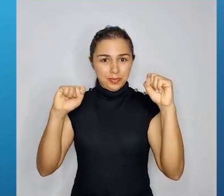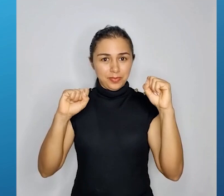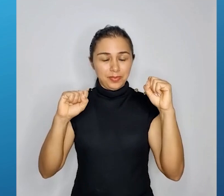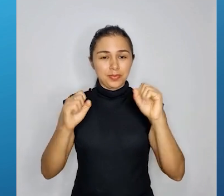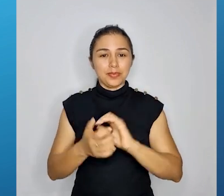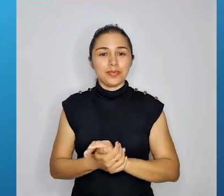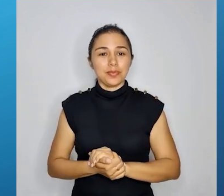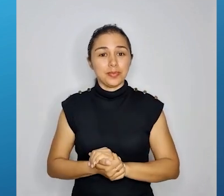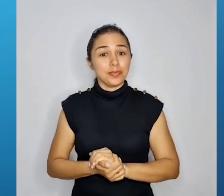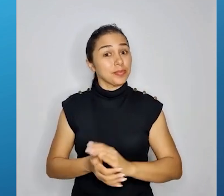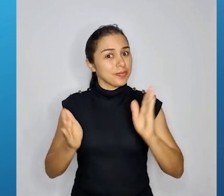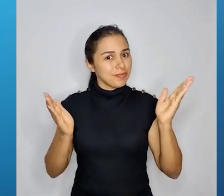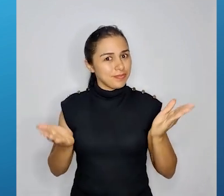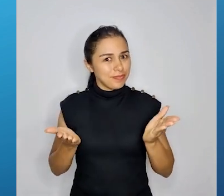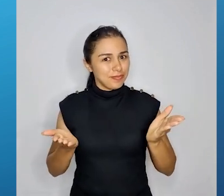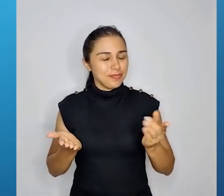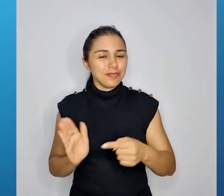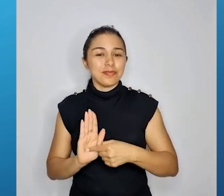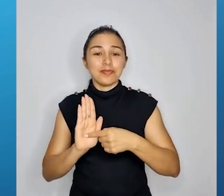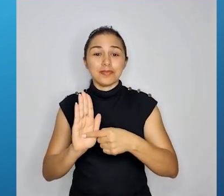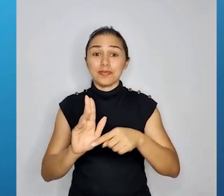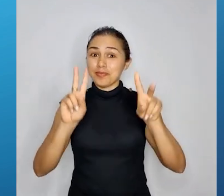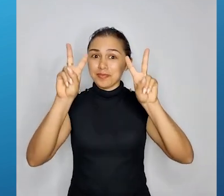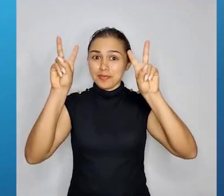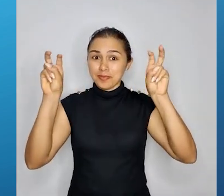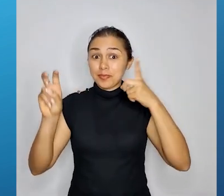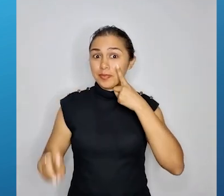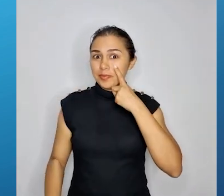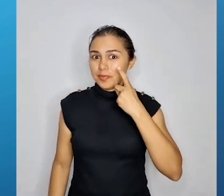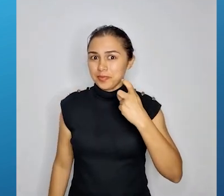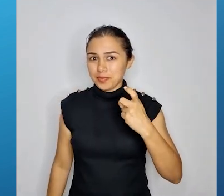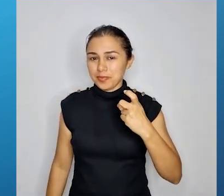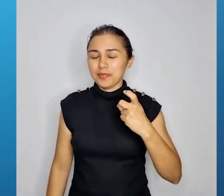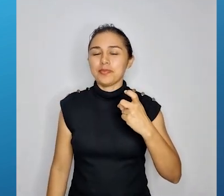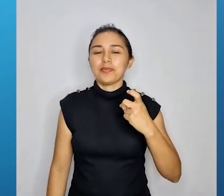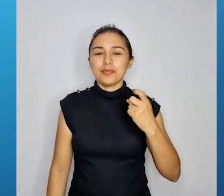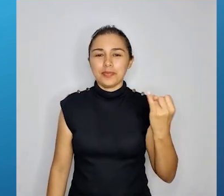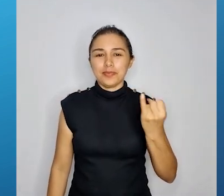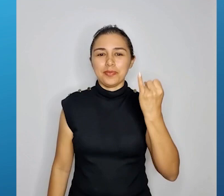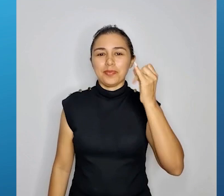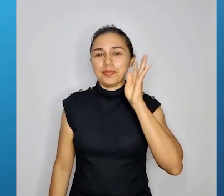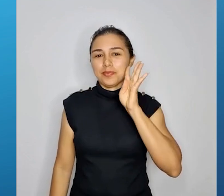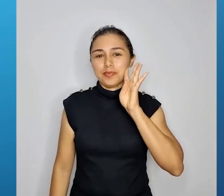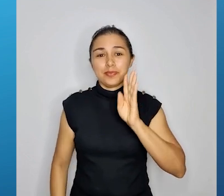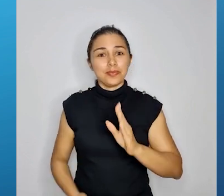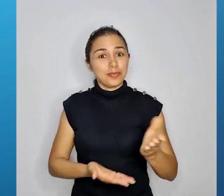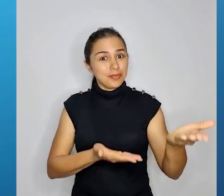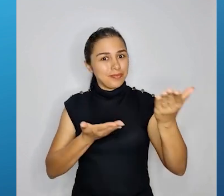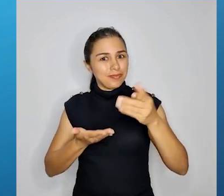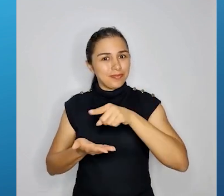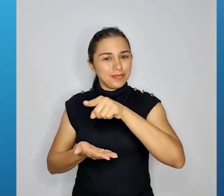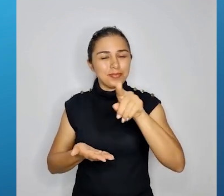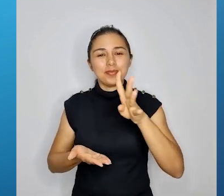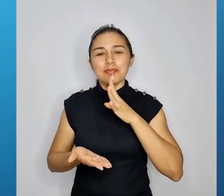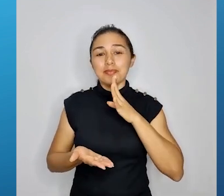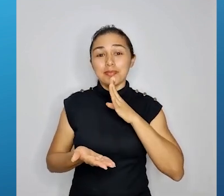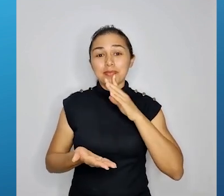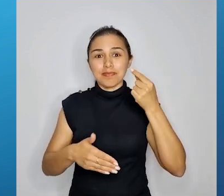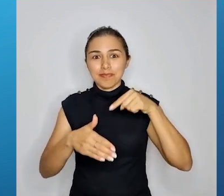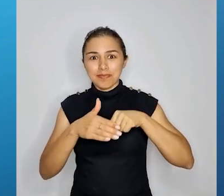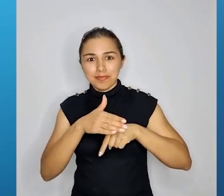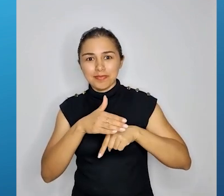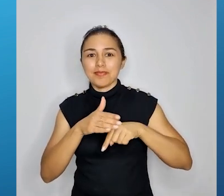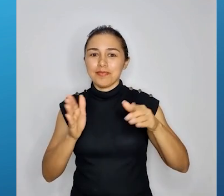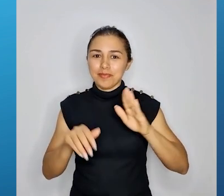vocês. E aí, hoje eu trouxe um tema bem interessante, bem legal, que eu te convido a conhecer um pouquinho mais